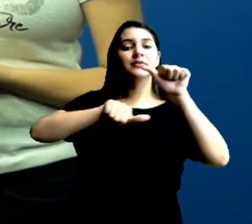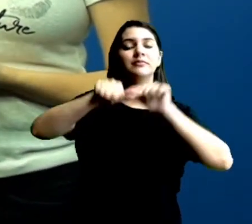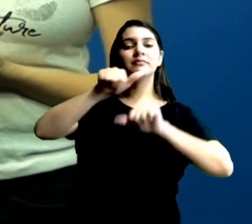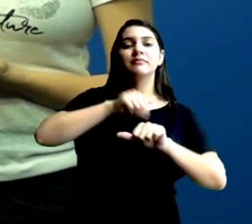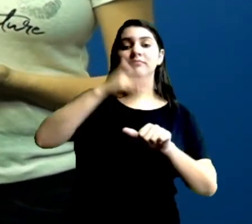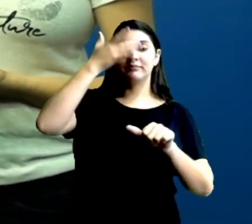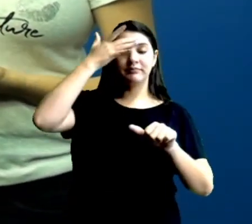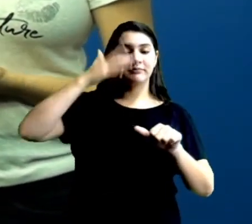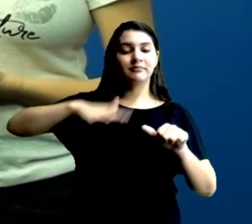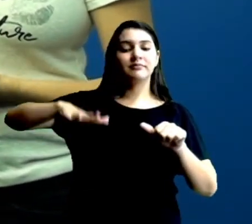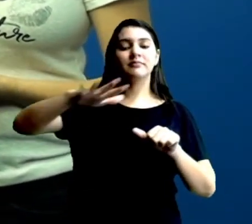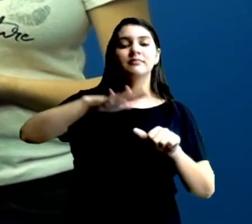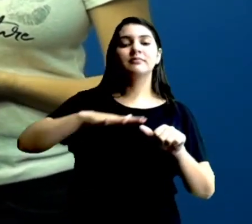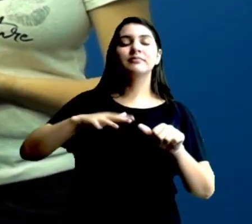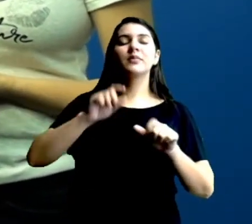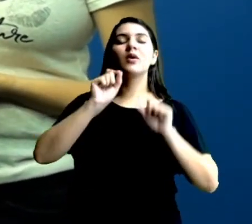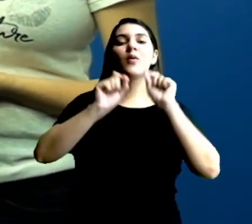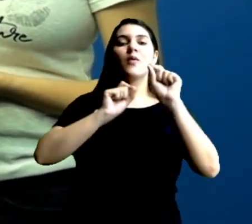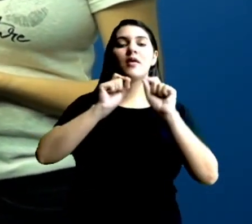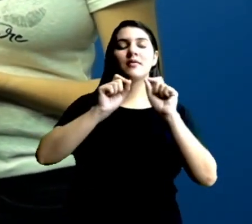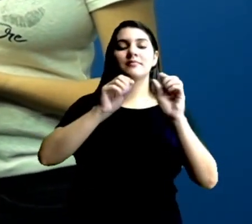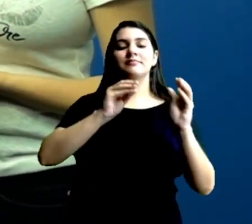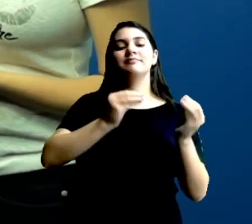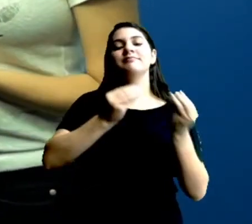partir de troca de escravos.